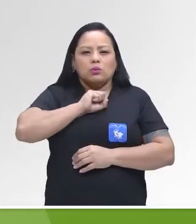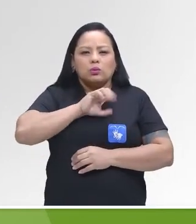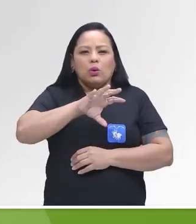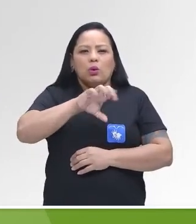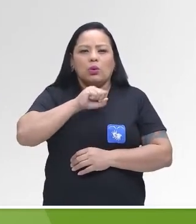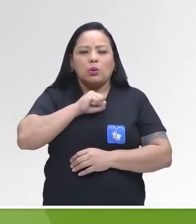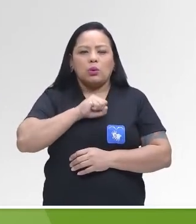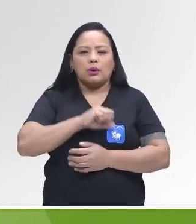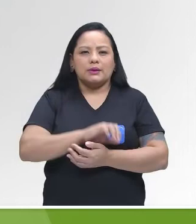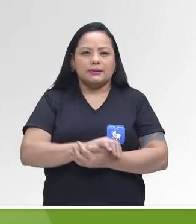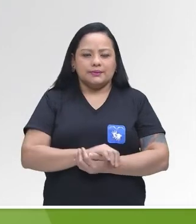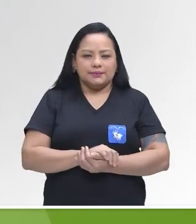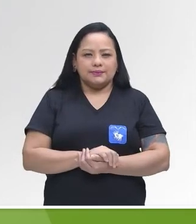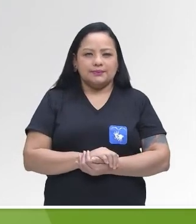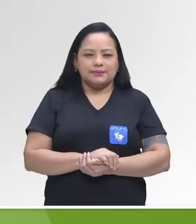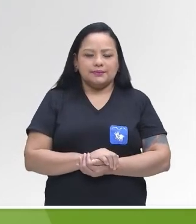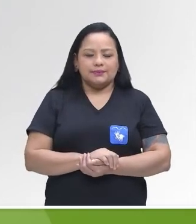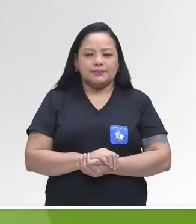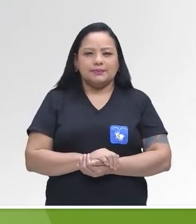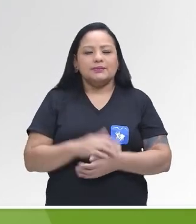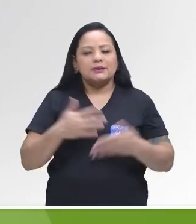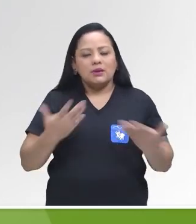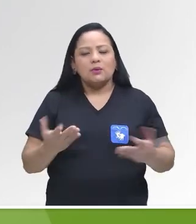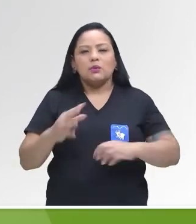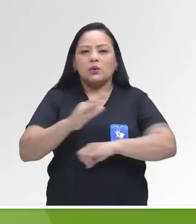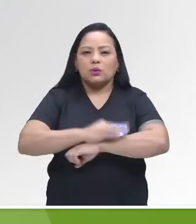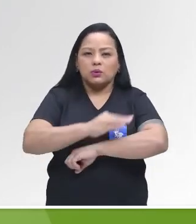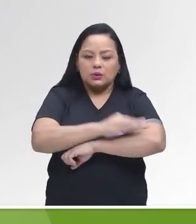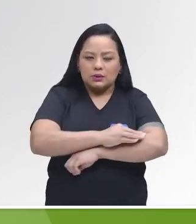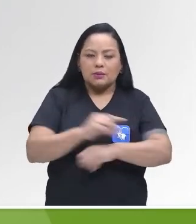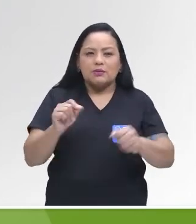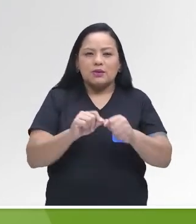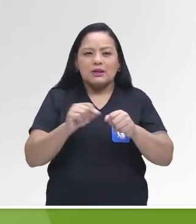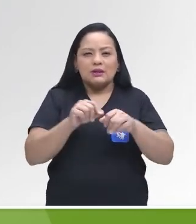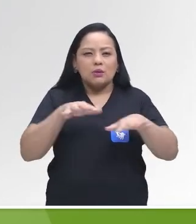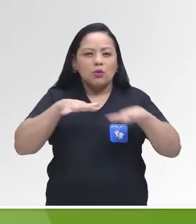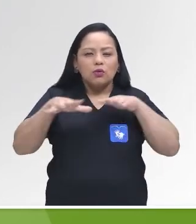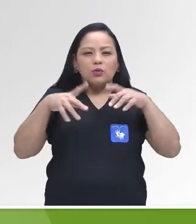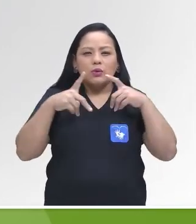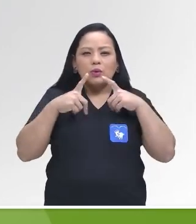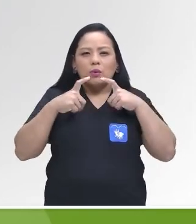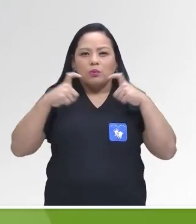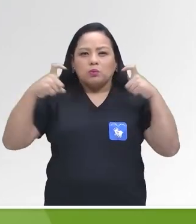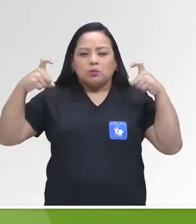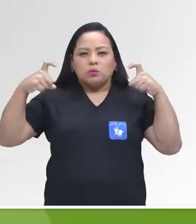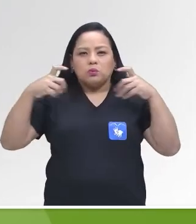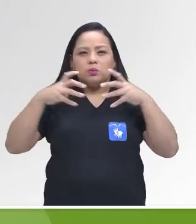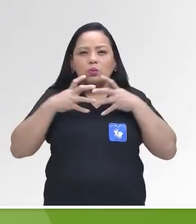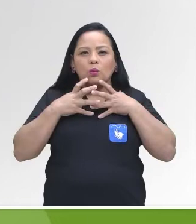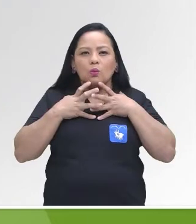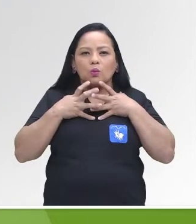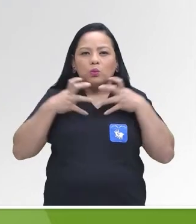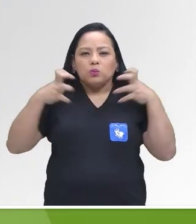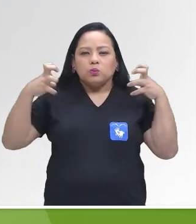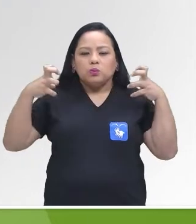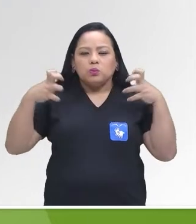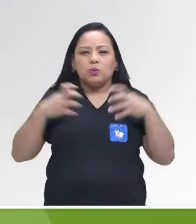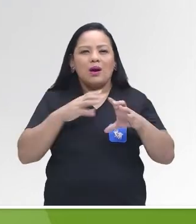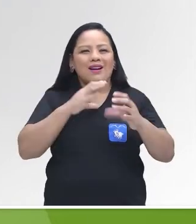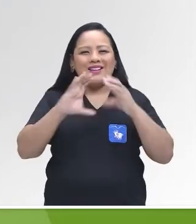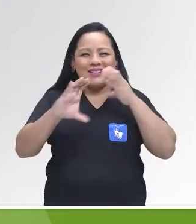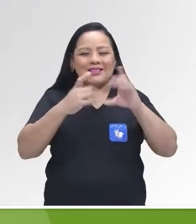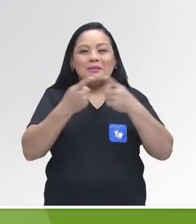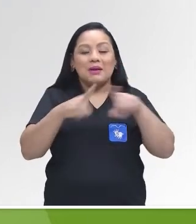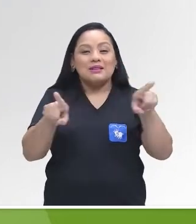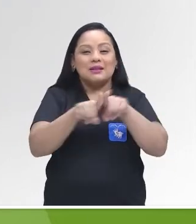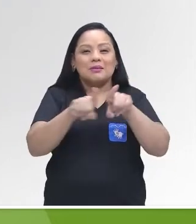vias respiratórias, tá bom? Então, eles fazem aquele movimento com o papo deles enchendo não só para coachar, mas também para